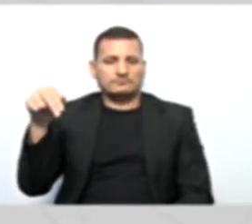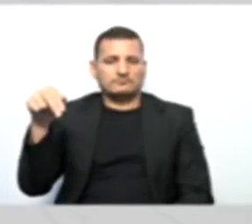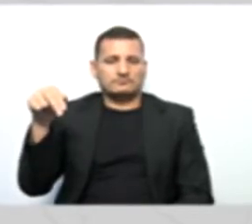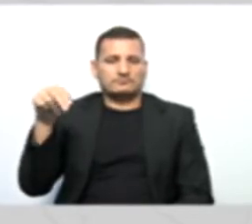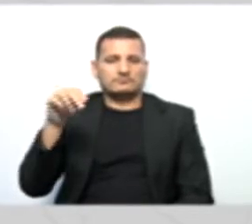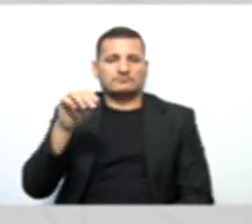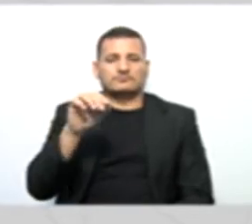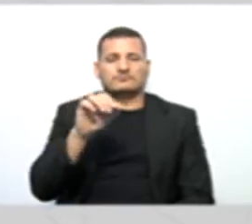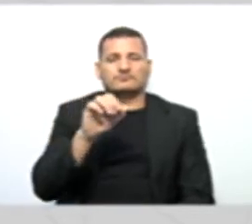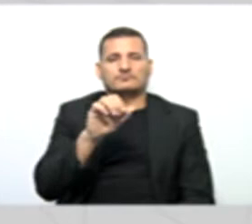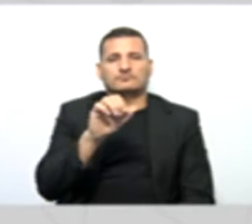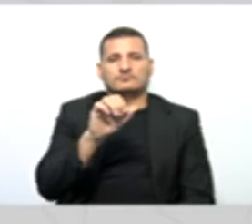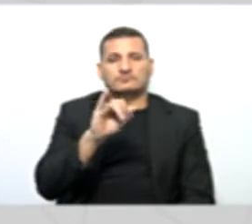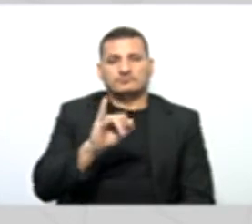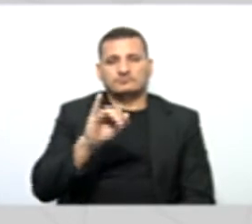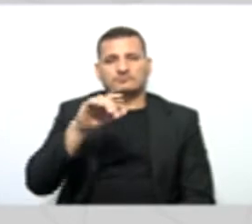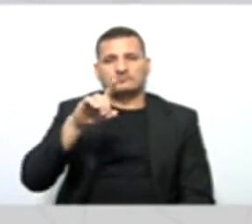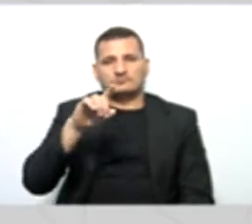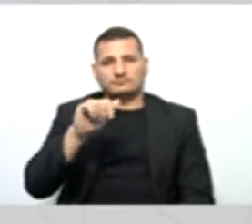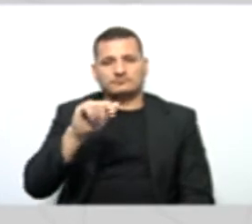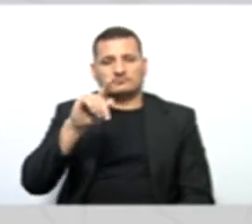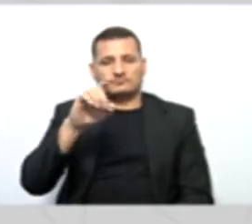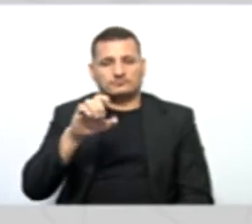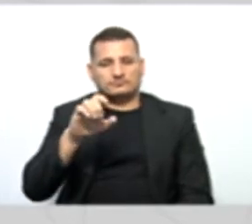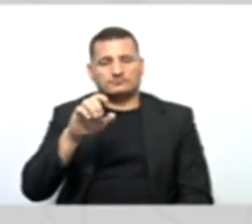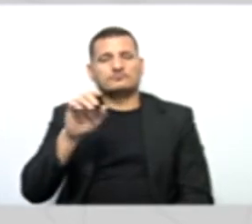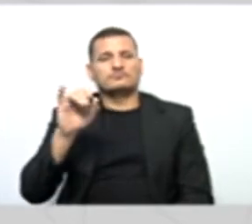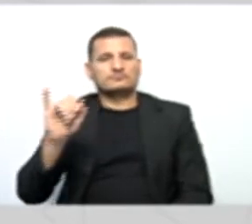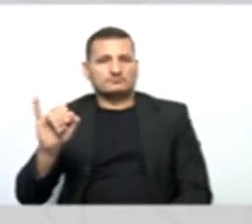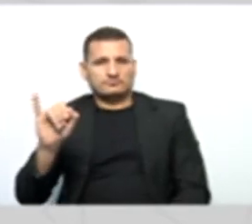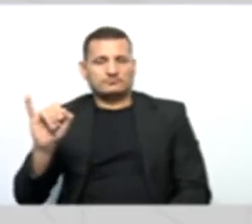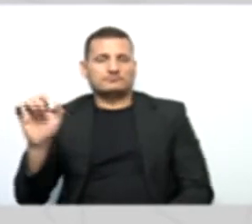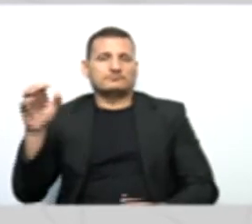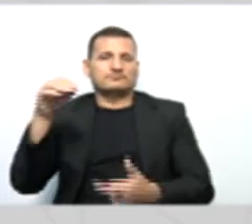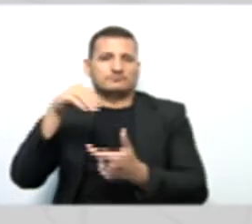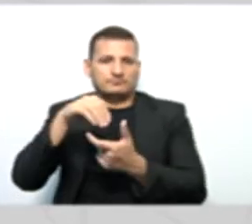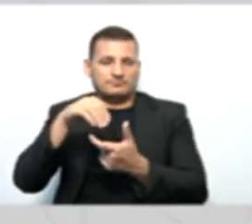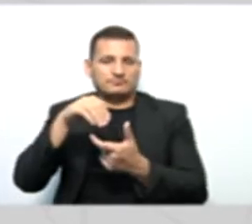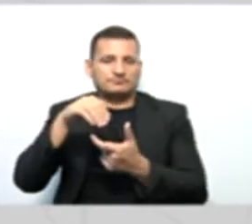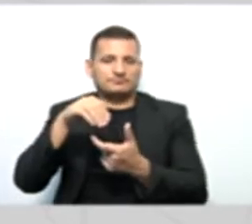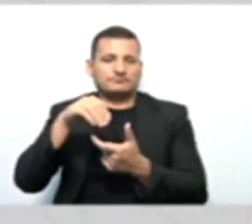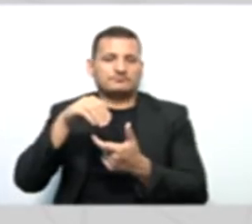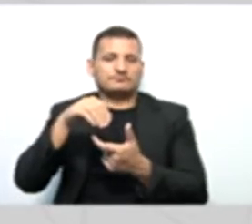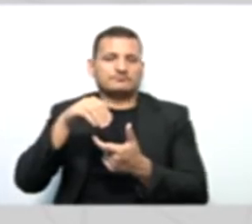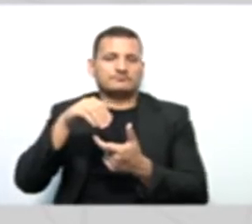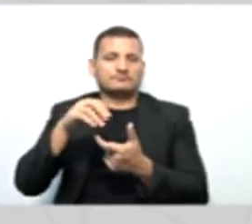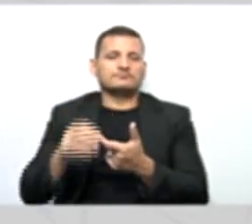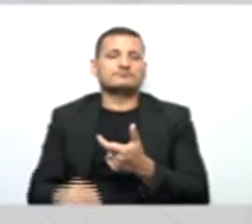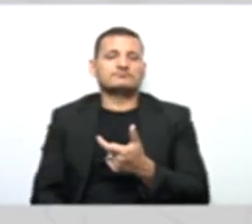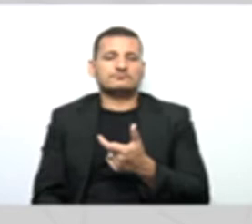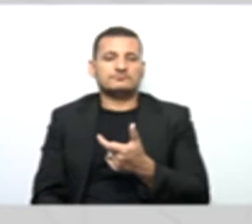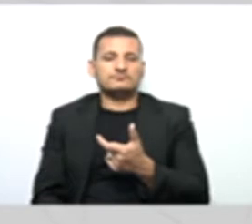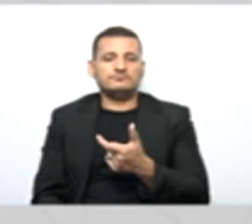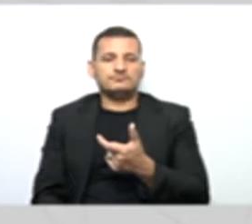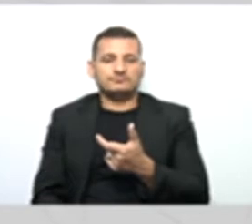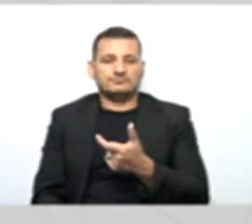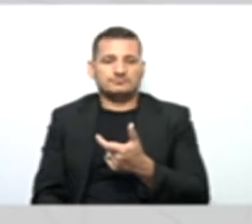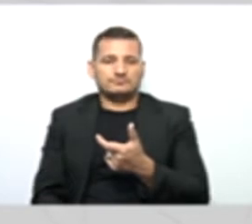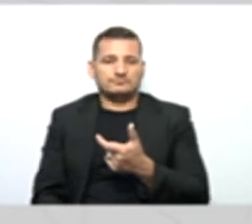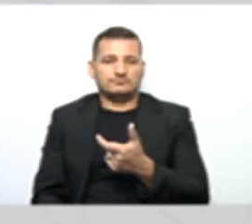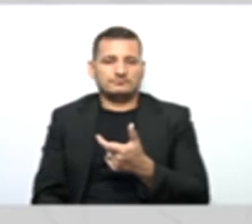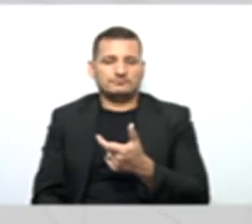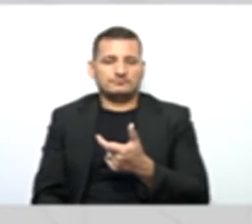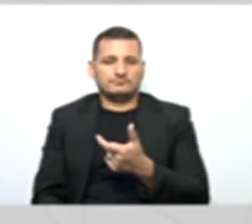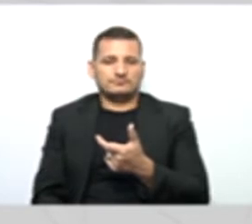atributo self-idade recebe o parâmetro i, que também foi recebido no nosso método